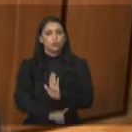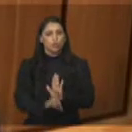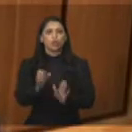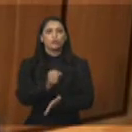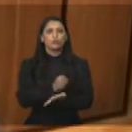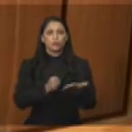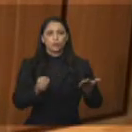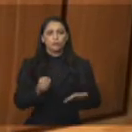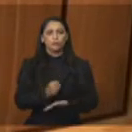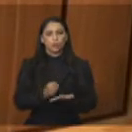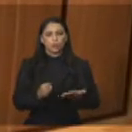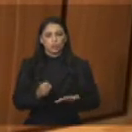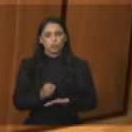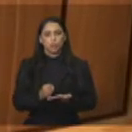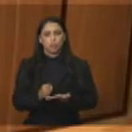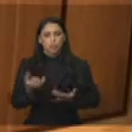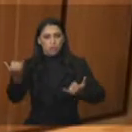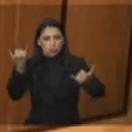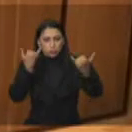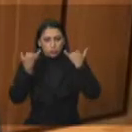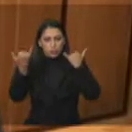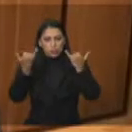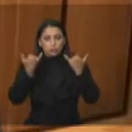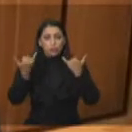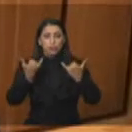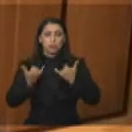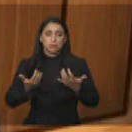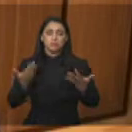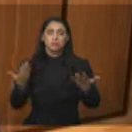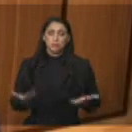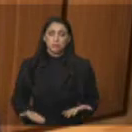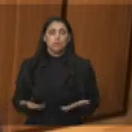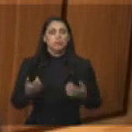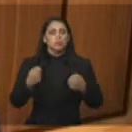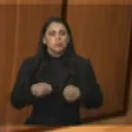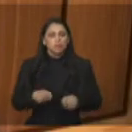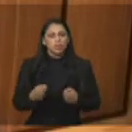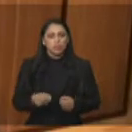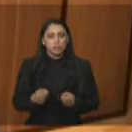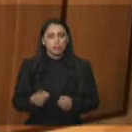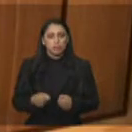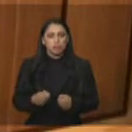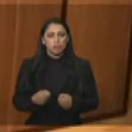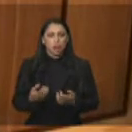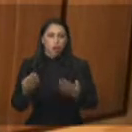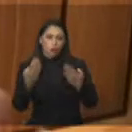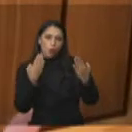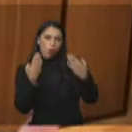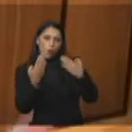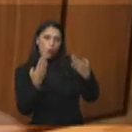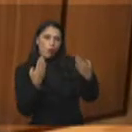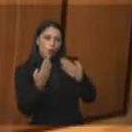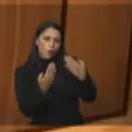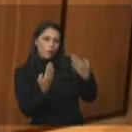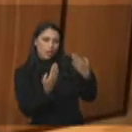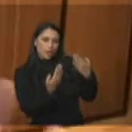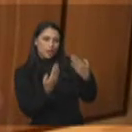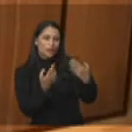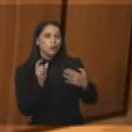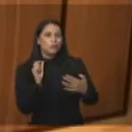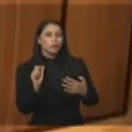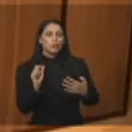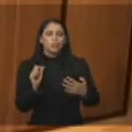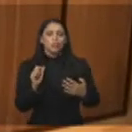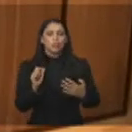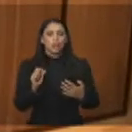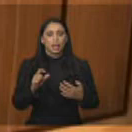fundamental à autodeterminação informativa? Por isso, faz-se necessária uma breve comparação dos contornos dogmáticos centrais do caso alemão